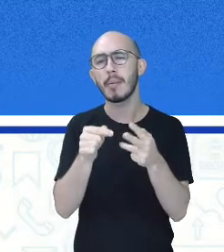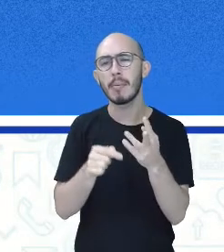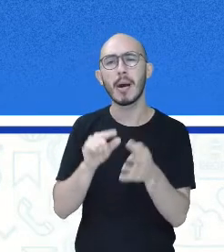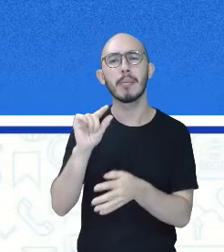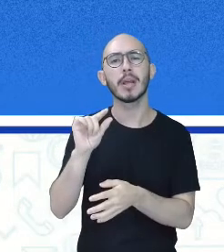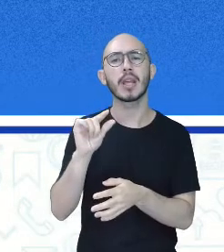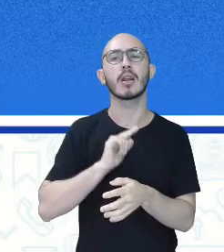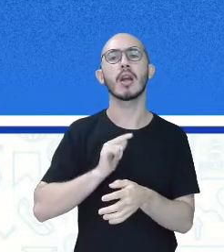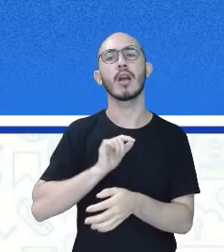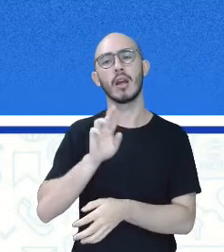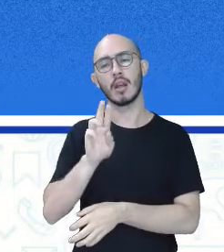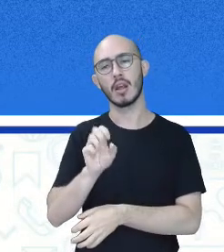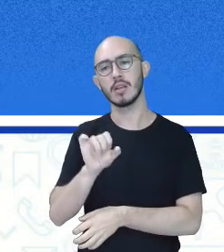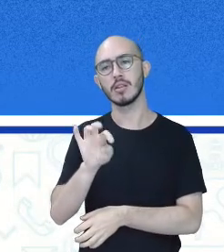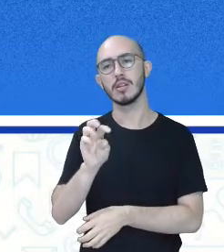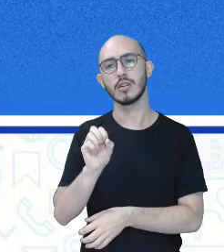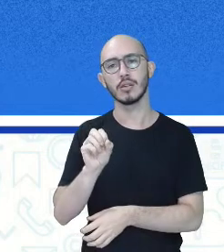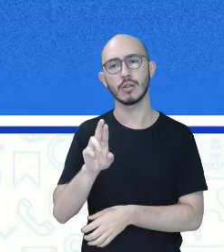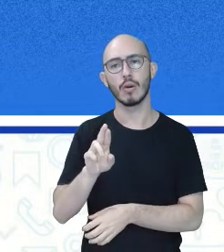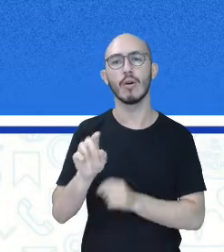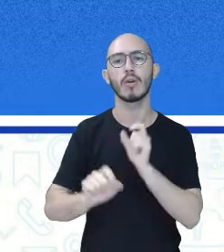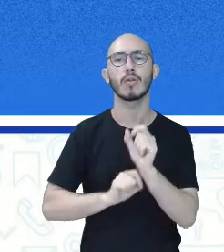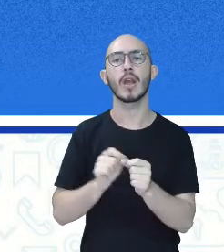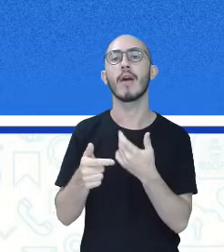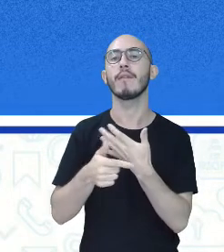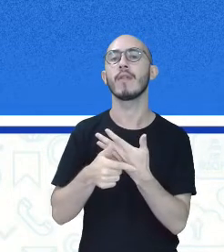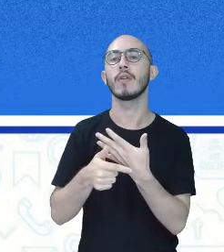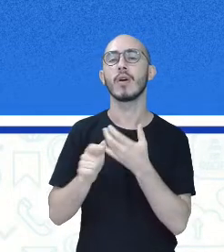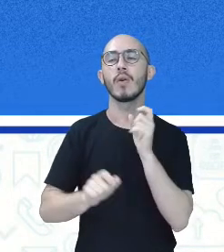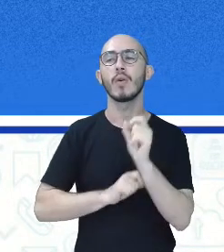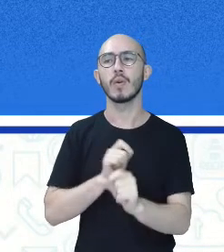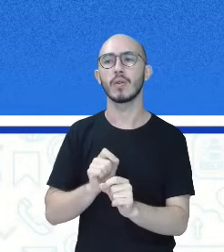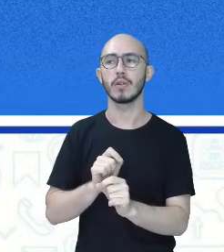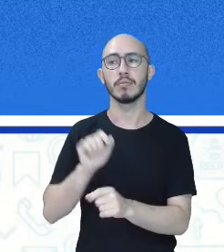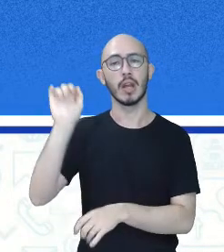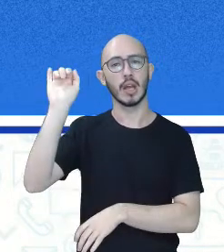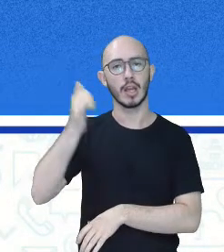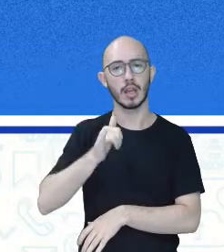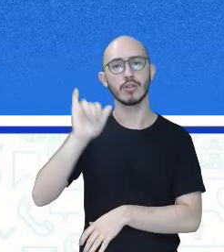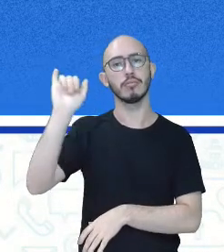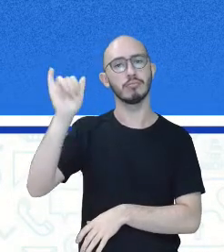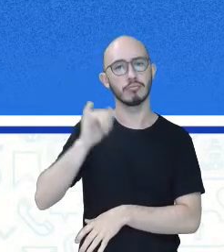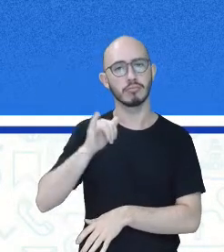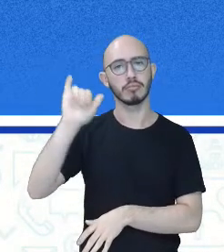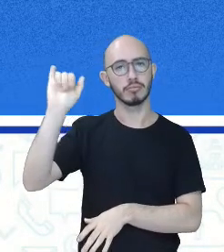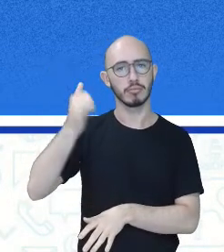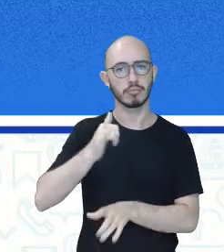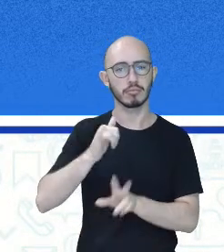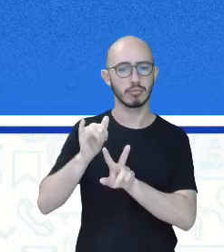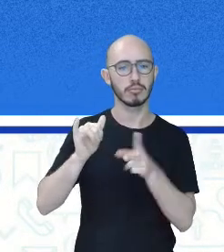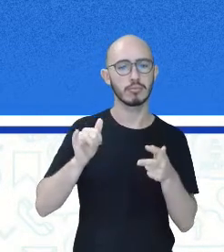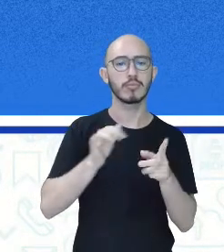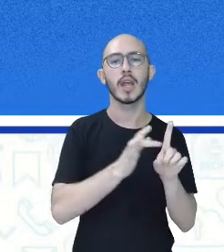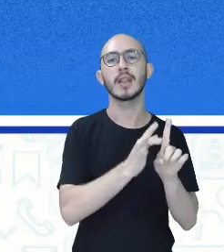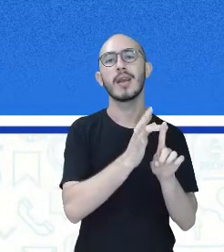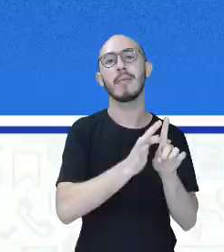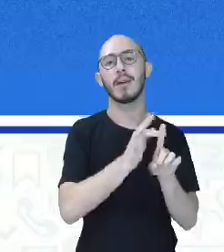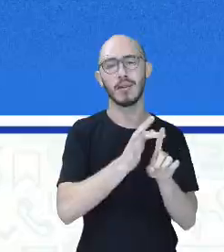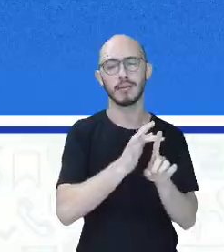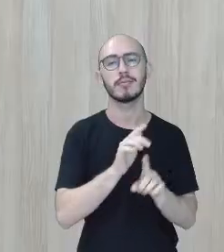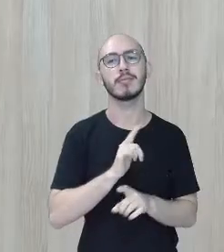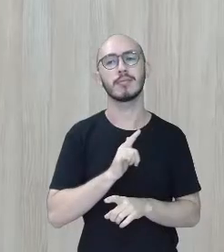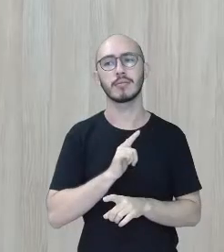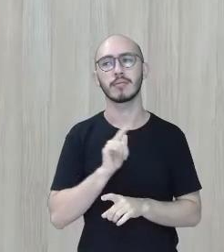os resistores. E eles têm como função transformar essa energia elétrica em energia térmica. Então,